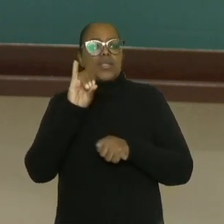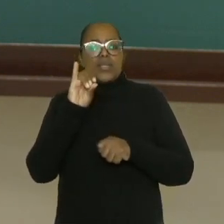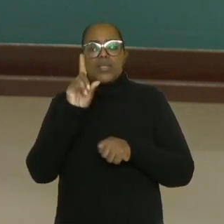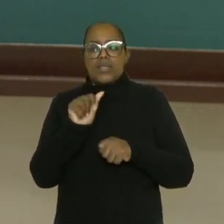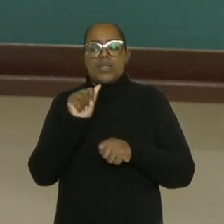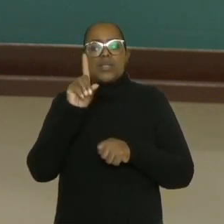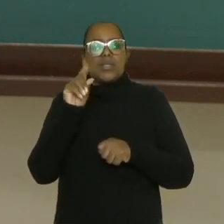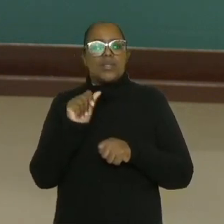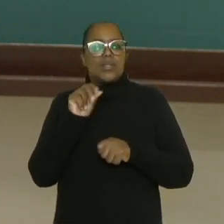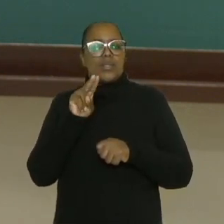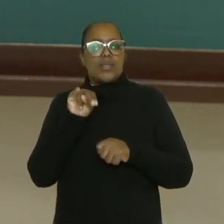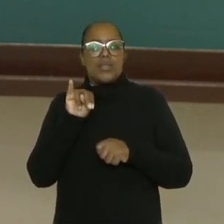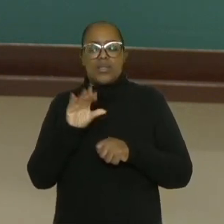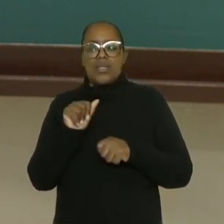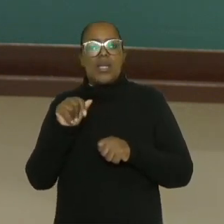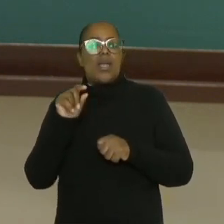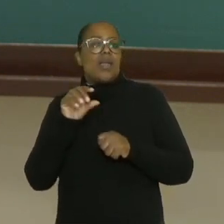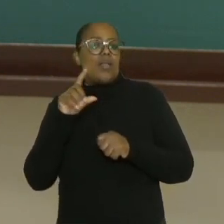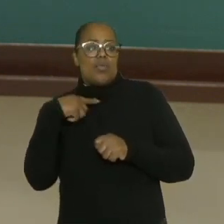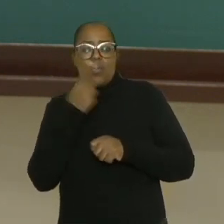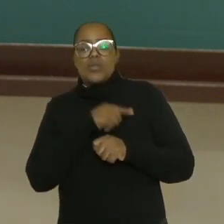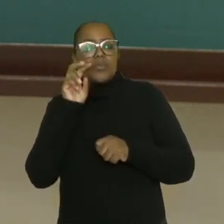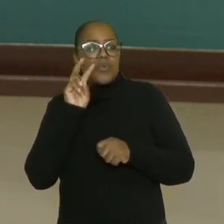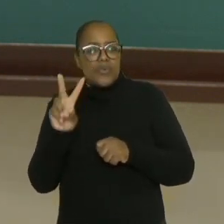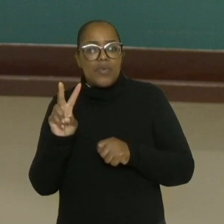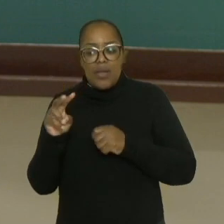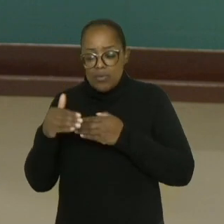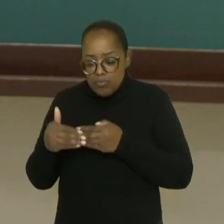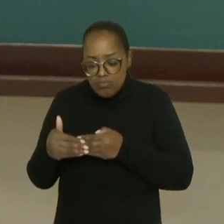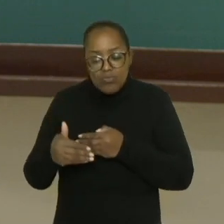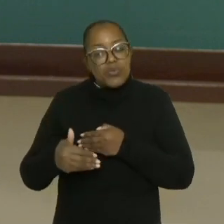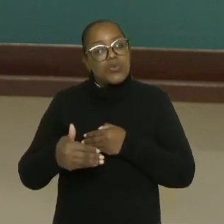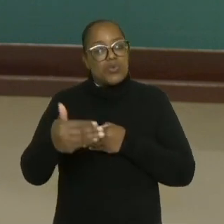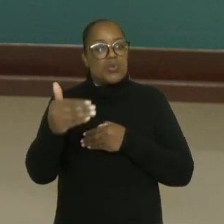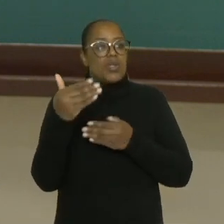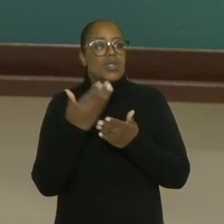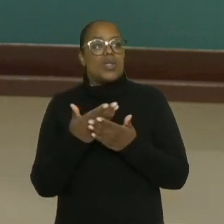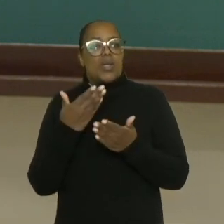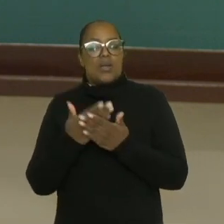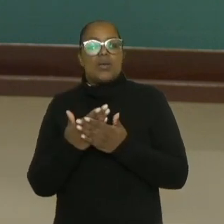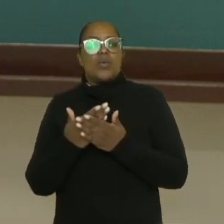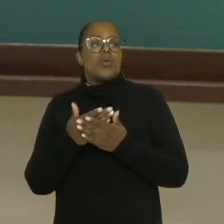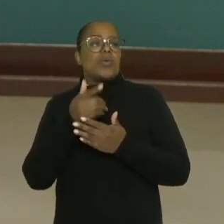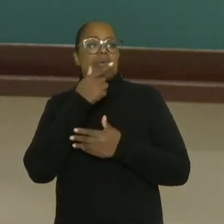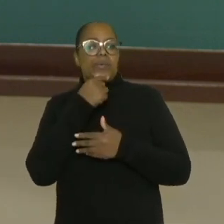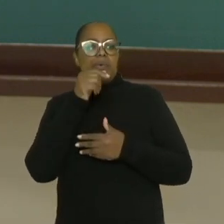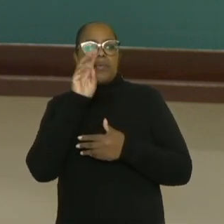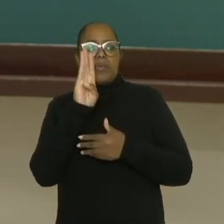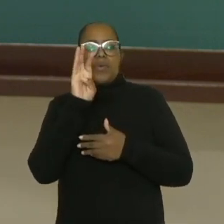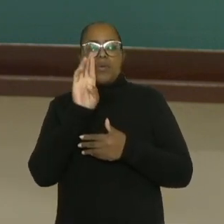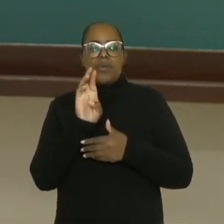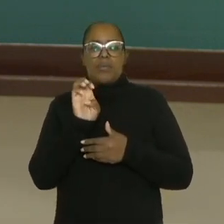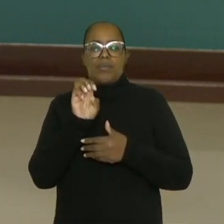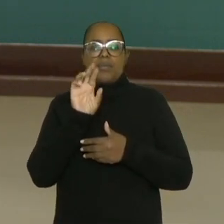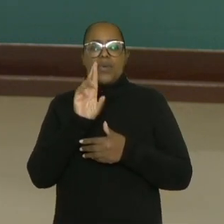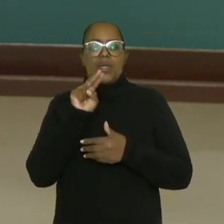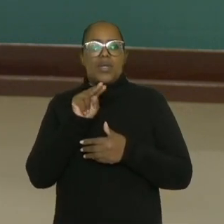nós veremos em seguida. Vejamos quais são esses pontos em comum de acordo com o sociólogo Bernardo